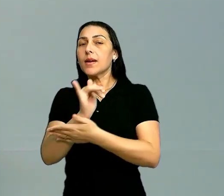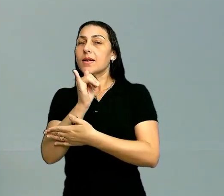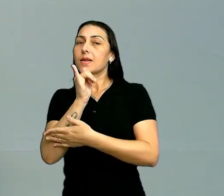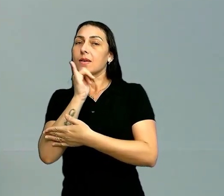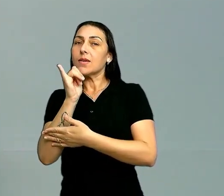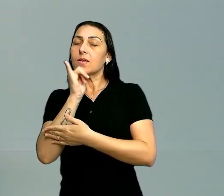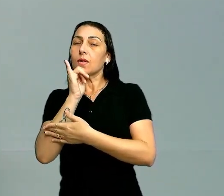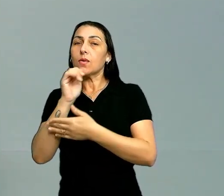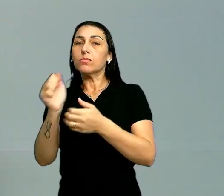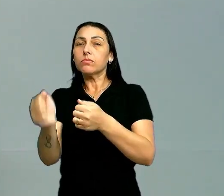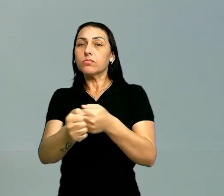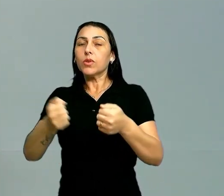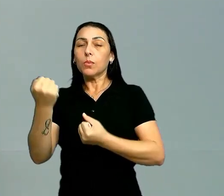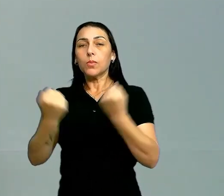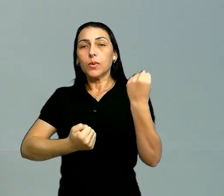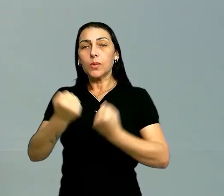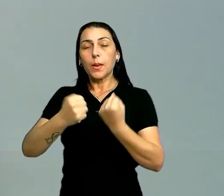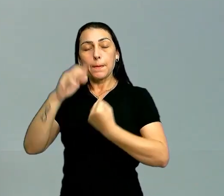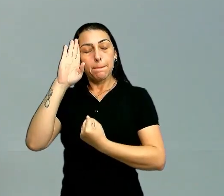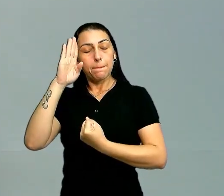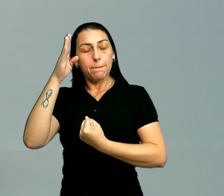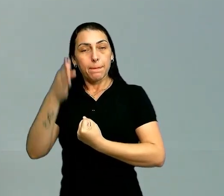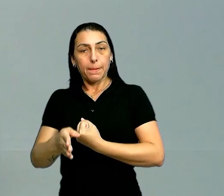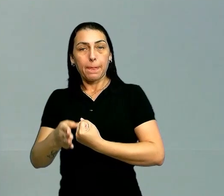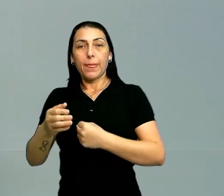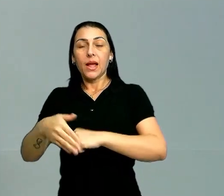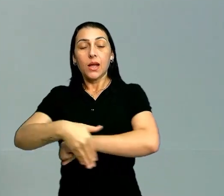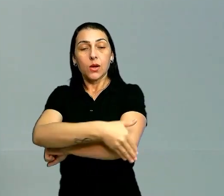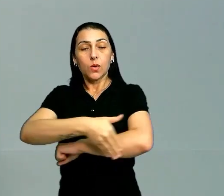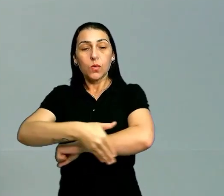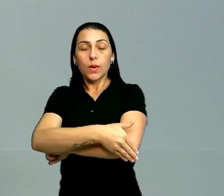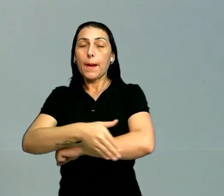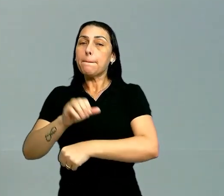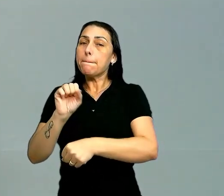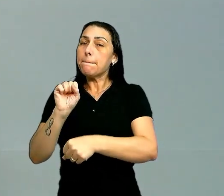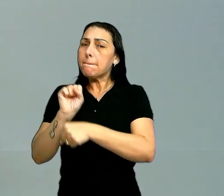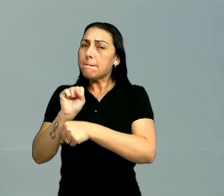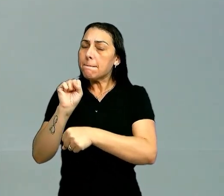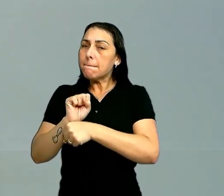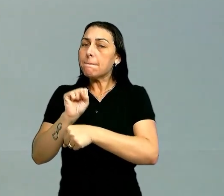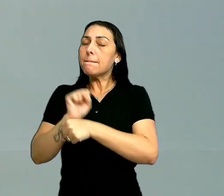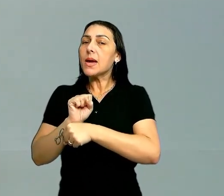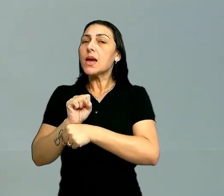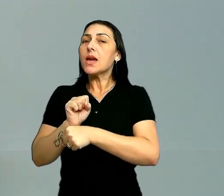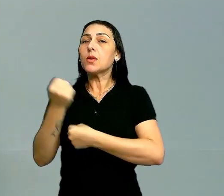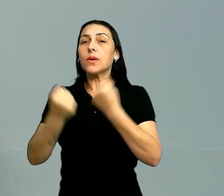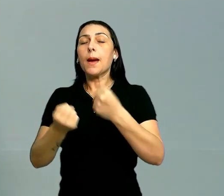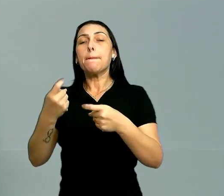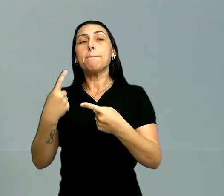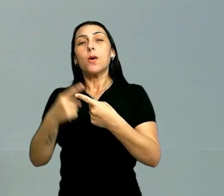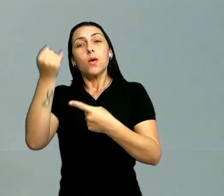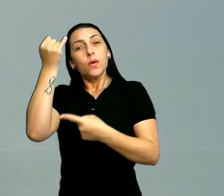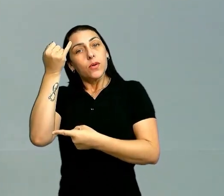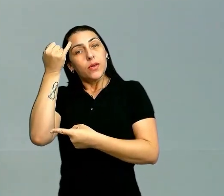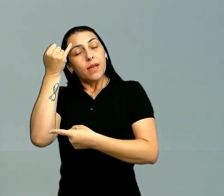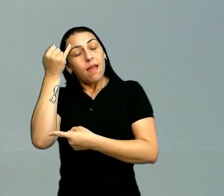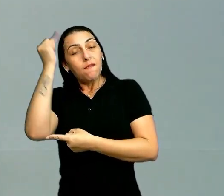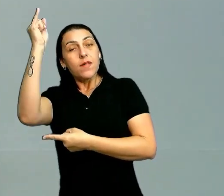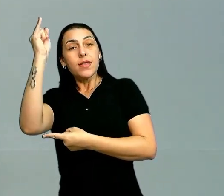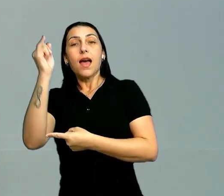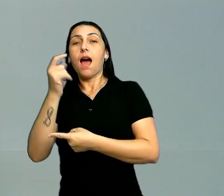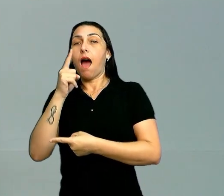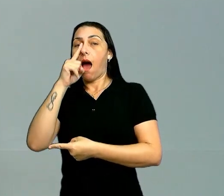abrir o meu carro quando eu estou, principalmente quando eu estou na rua, quando eu já estou próximo ao carro, porque isso pode evitar algum perigo que